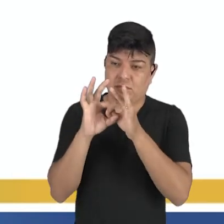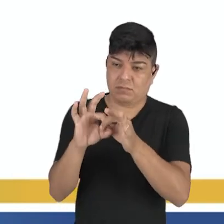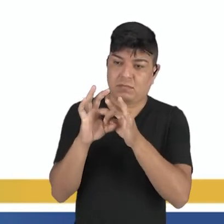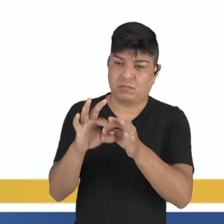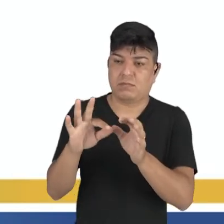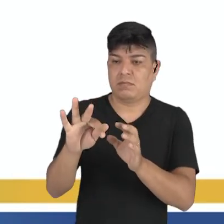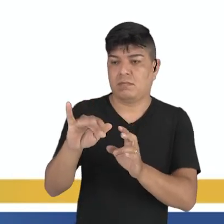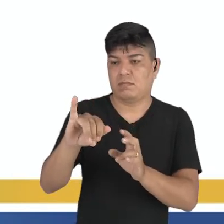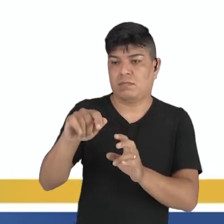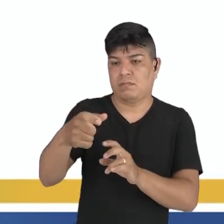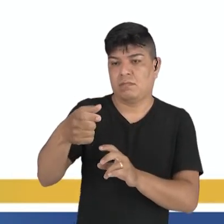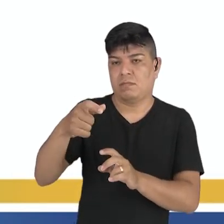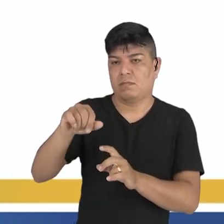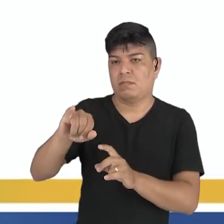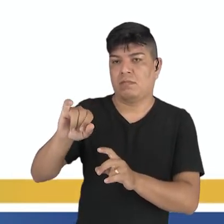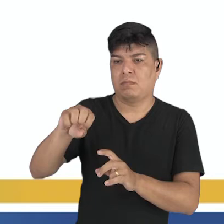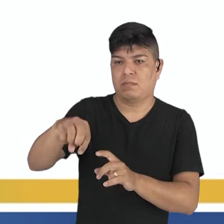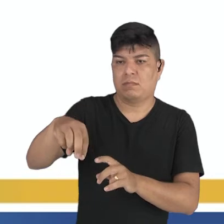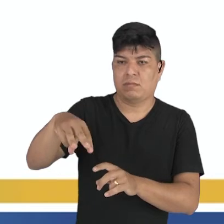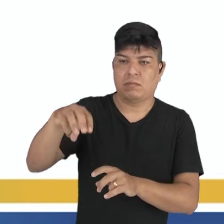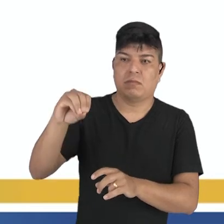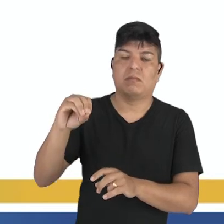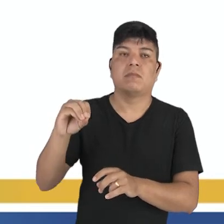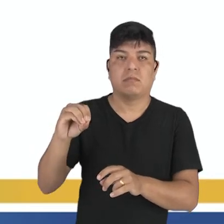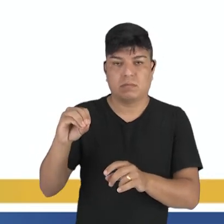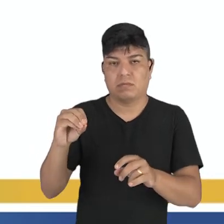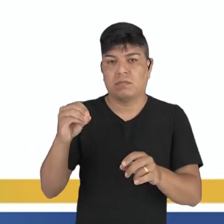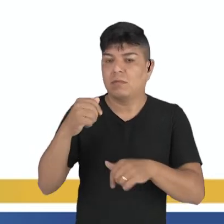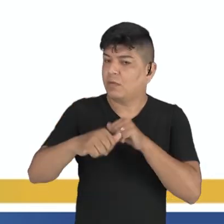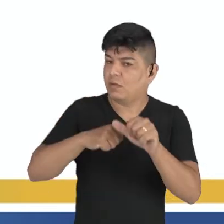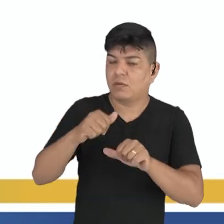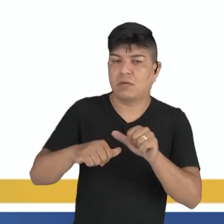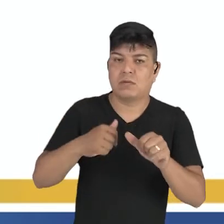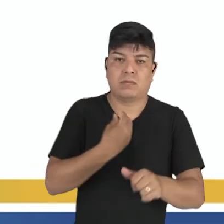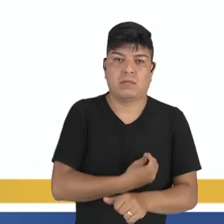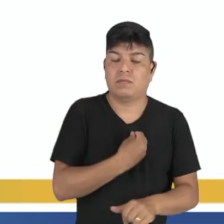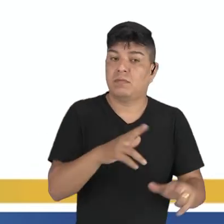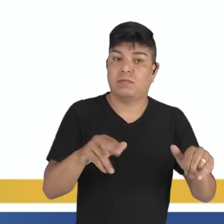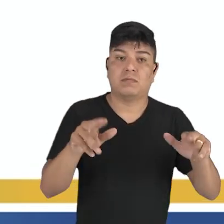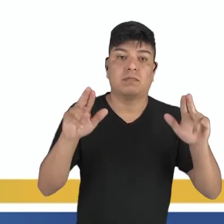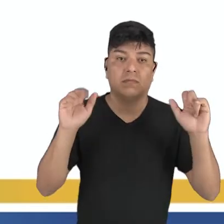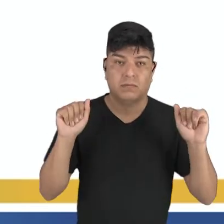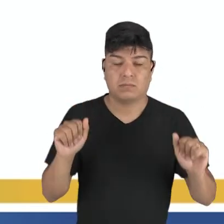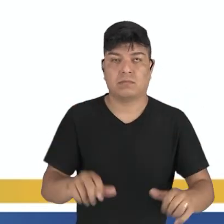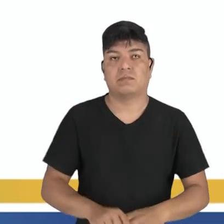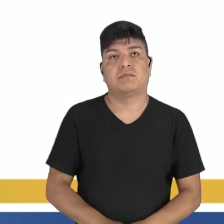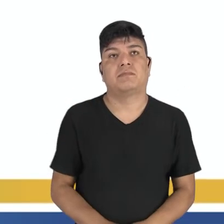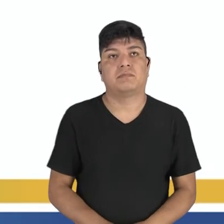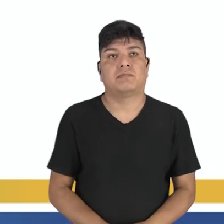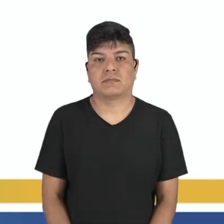Essa ideia que a vida não muda ao longo do tempo, ela fica a mesma por toda a sua existência, tá bom?